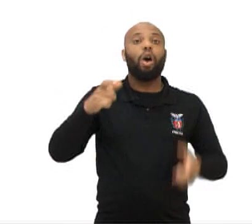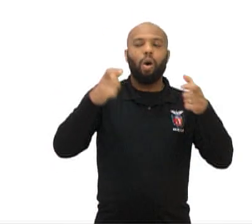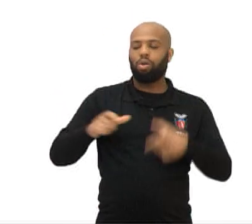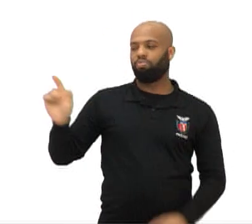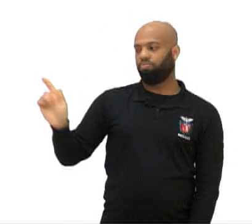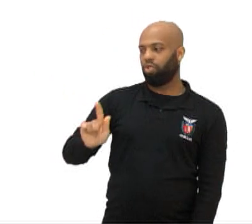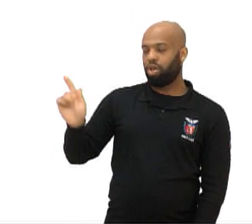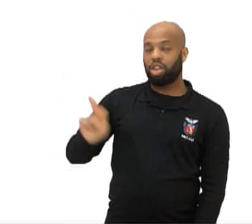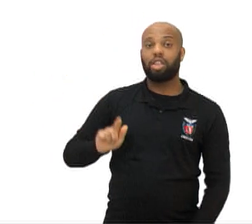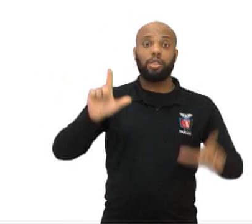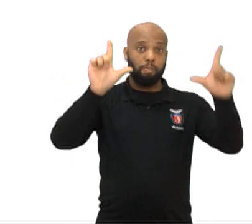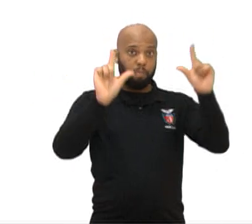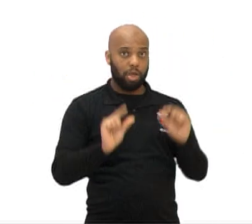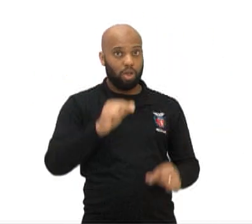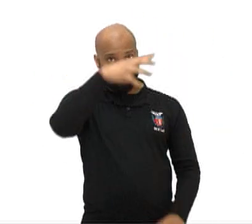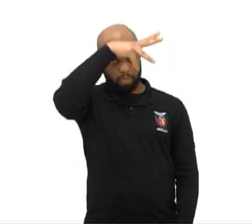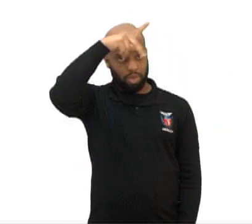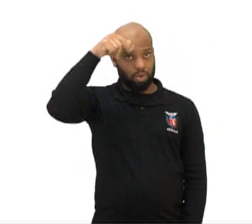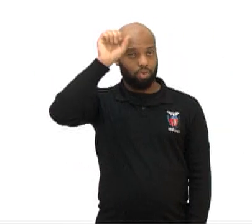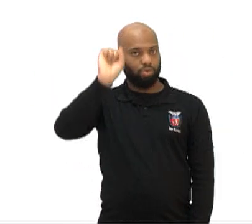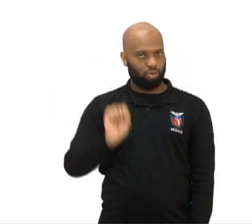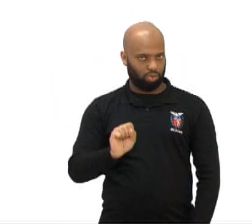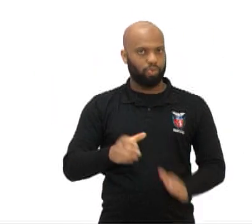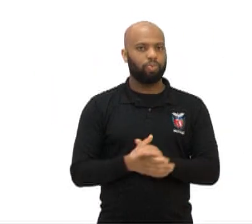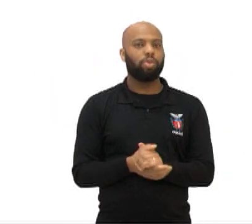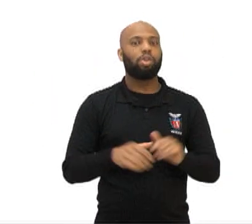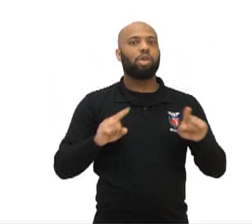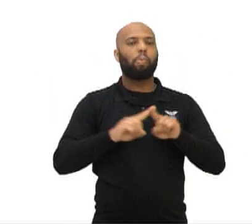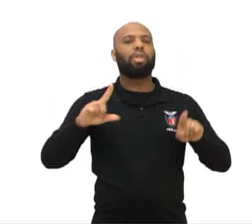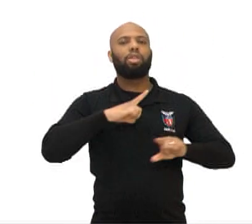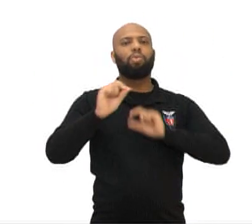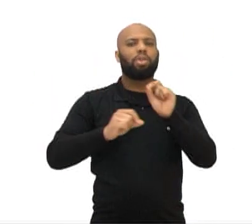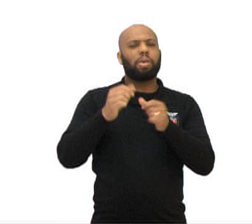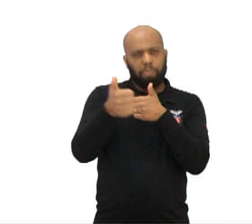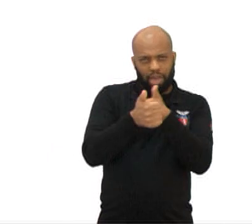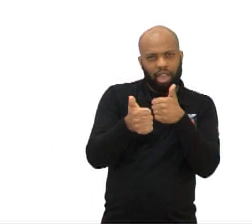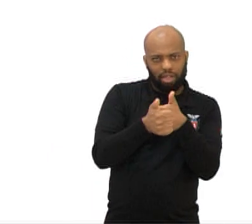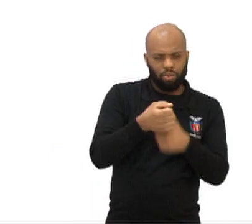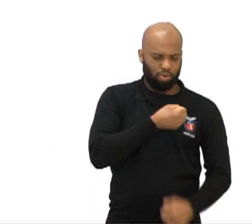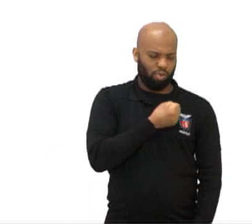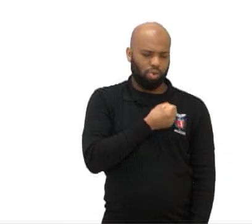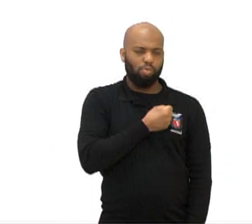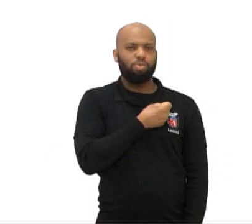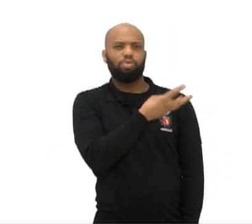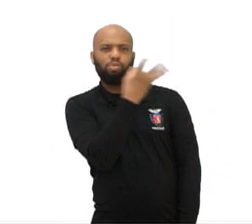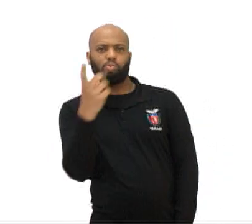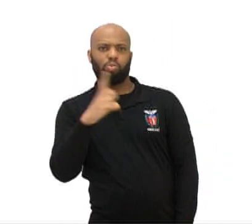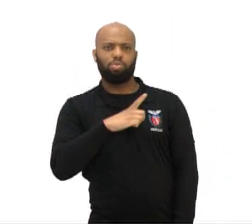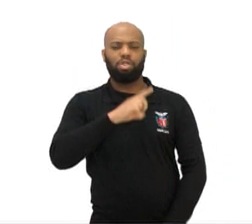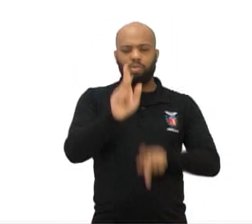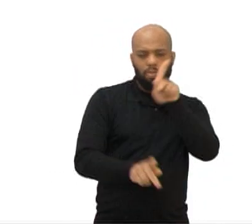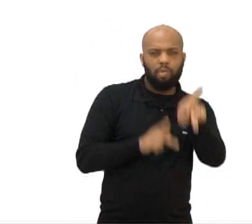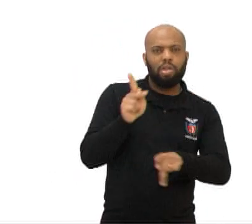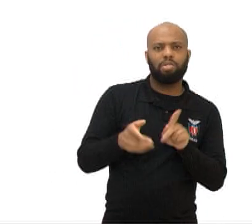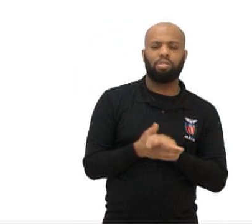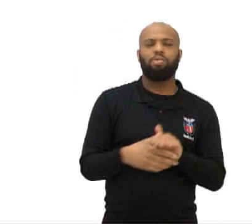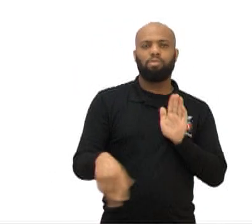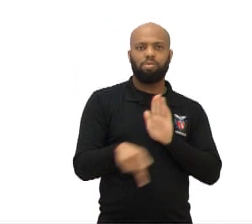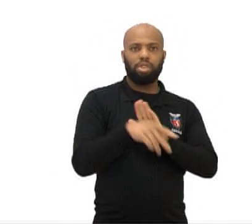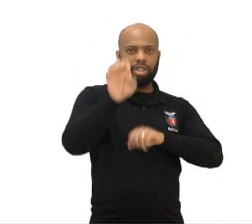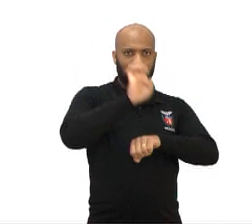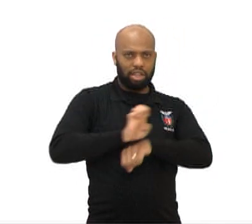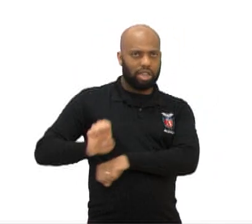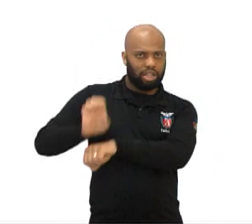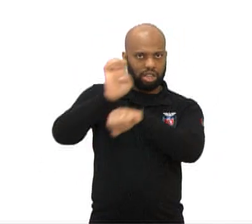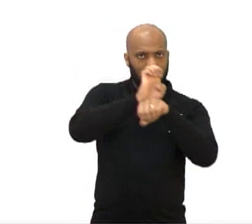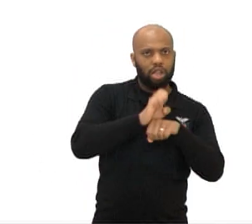e a menor Mato Grosso do Sul. Lembrando que, na verdade, eles são bem próximos ali à quantidade de população dos estados da